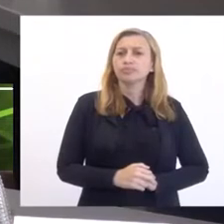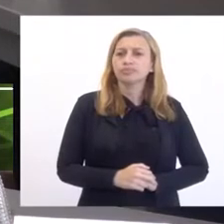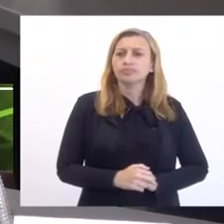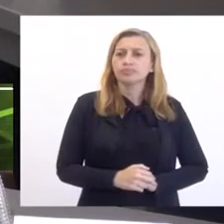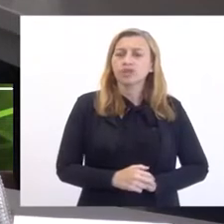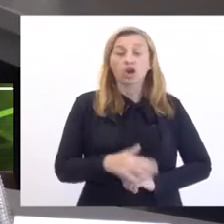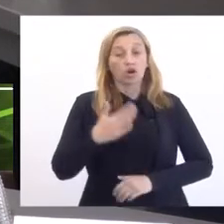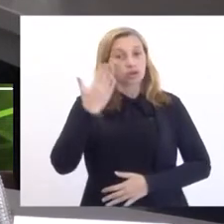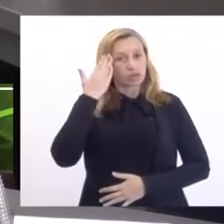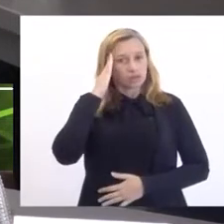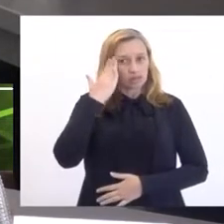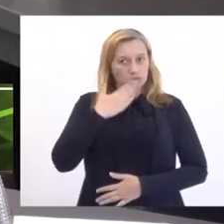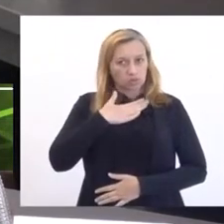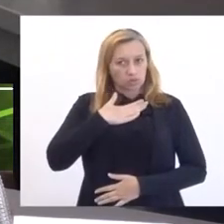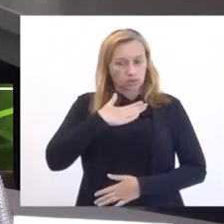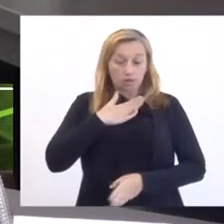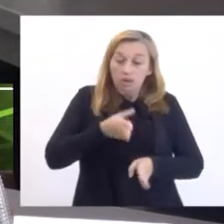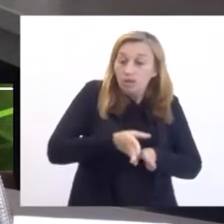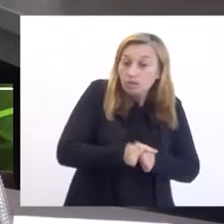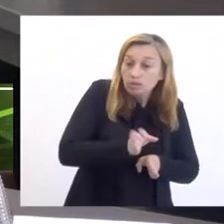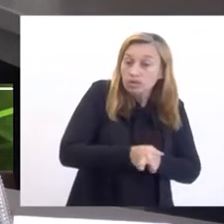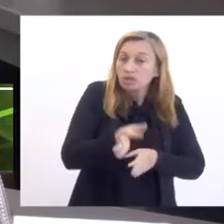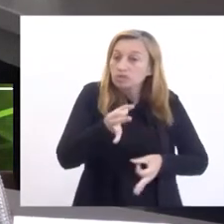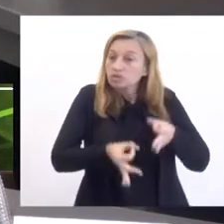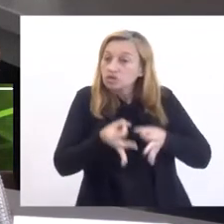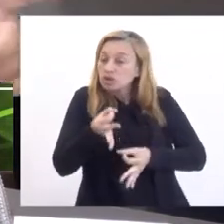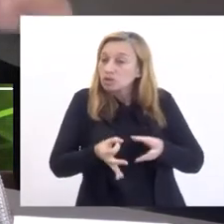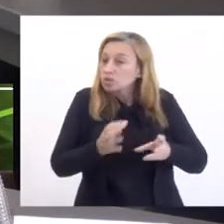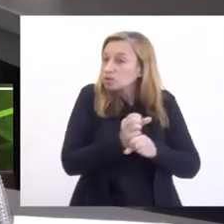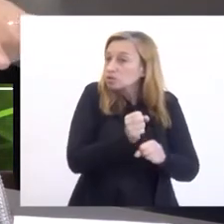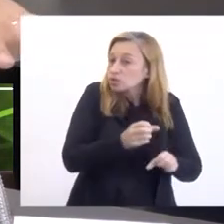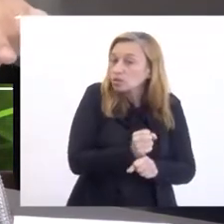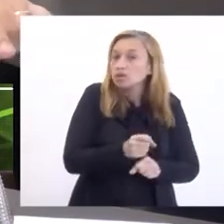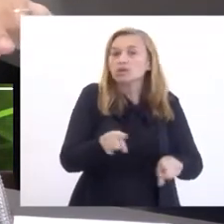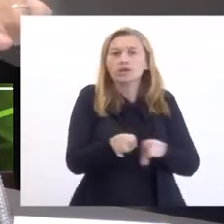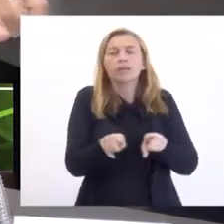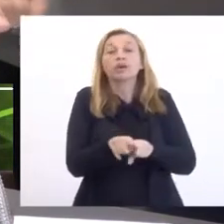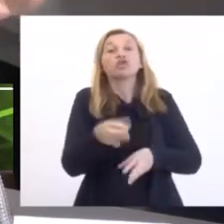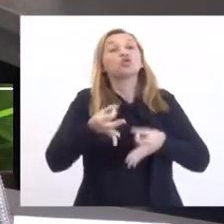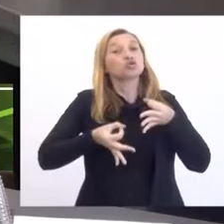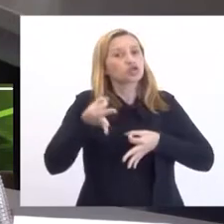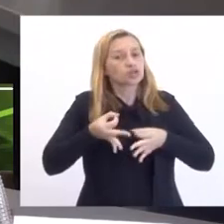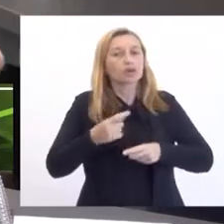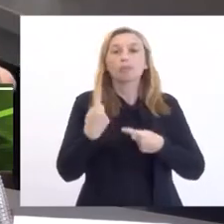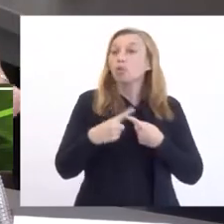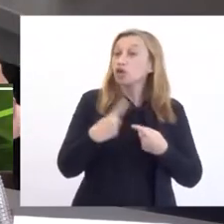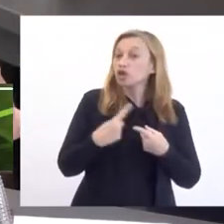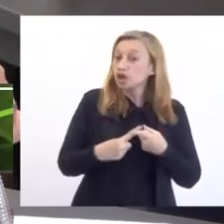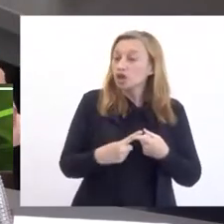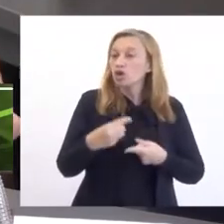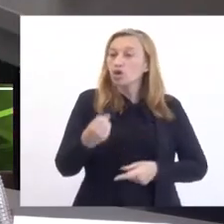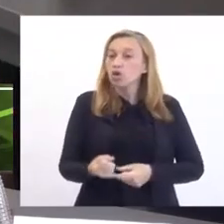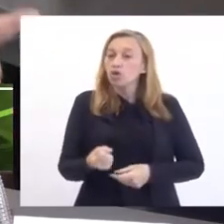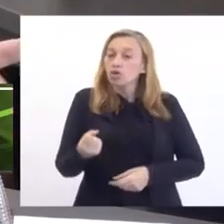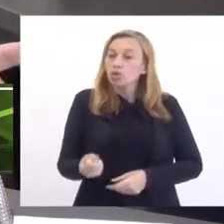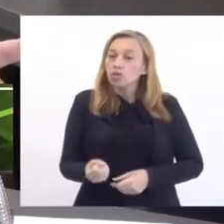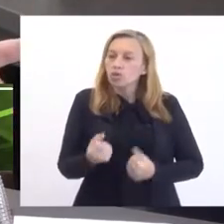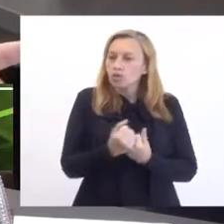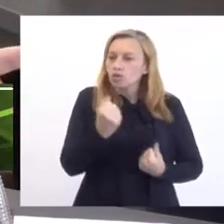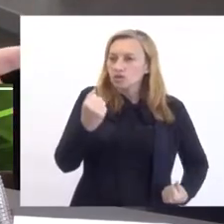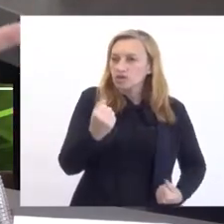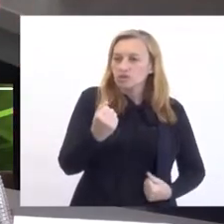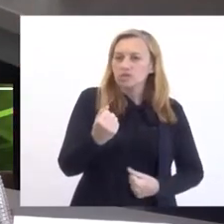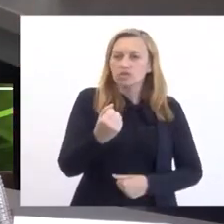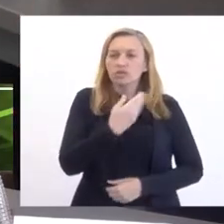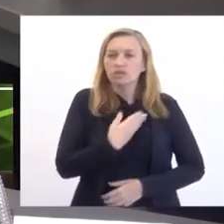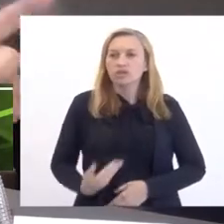no meu entendimento, a orientação do Ministério Público de Contas, se dá também por justiça. Porque o vice-governador, à época, Cláudio